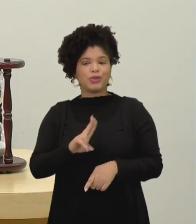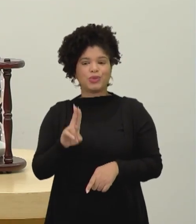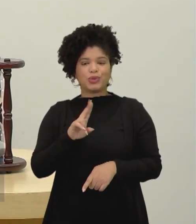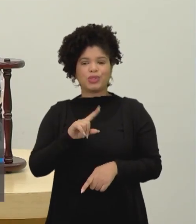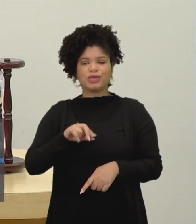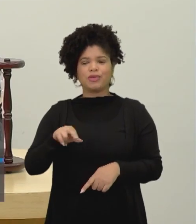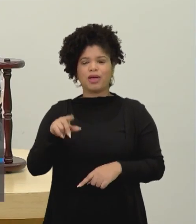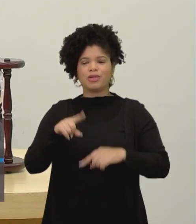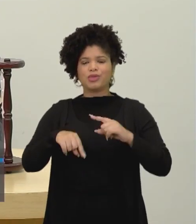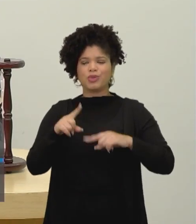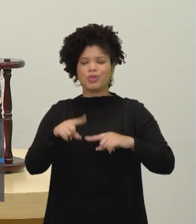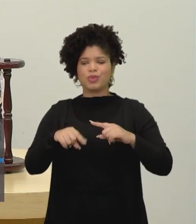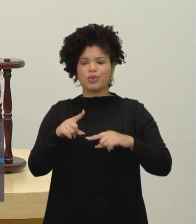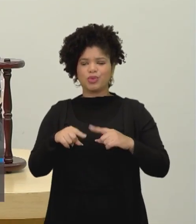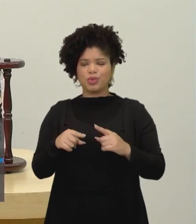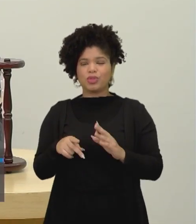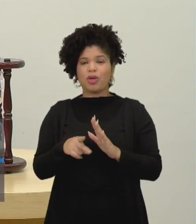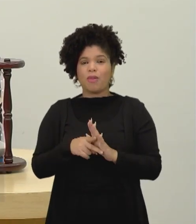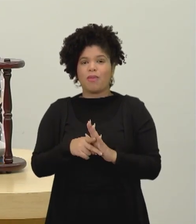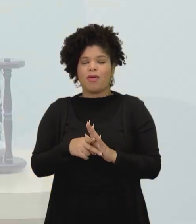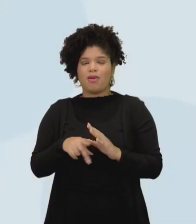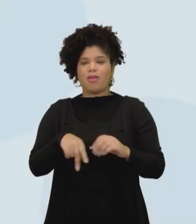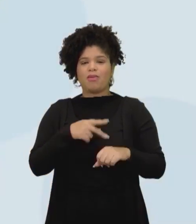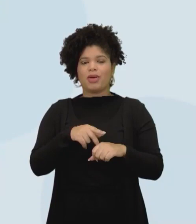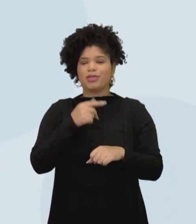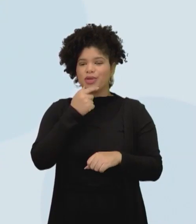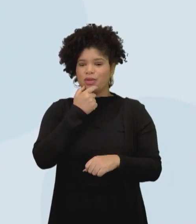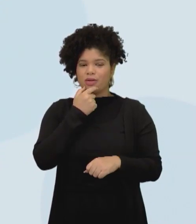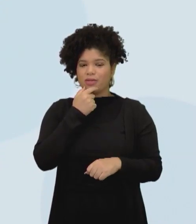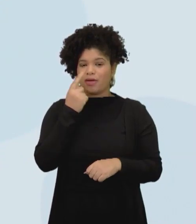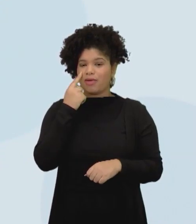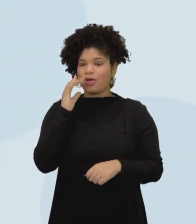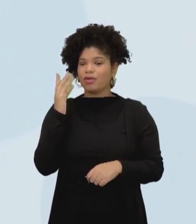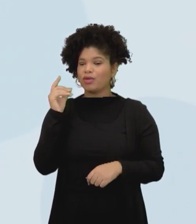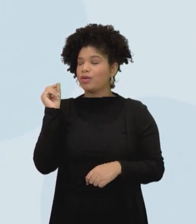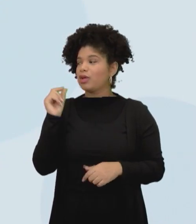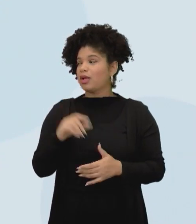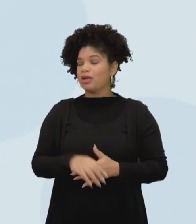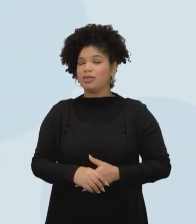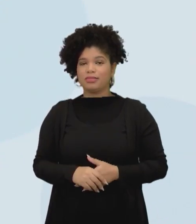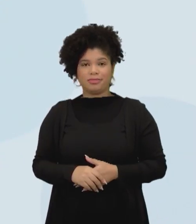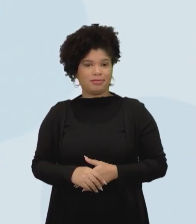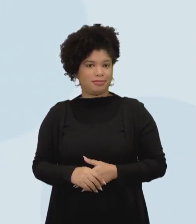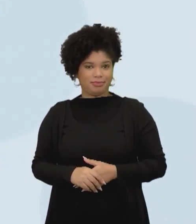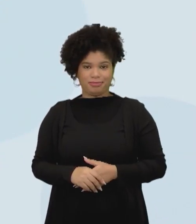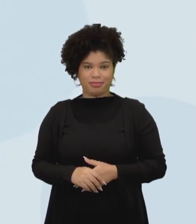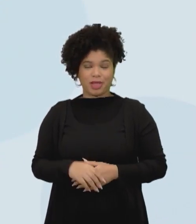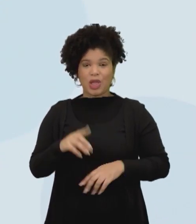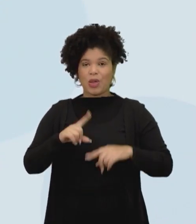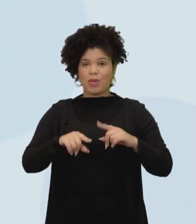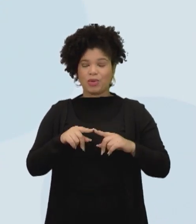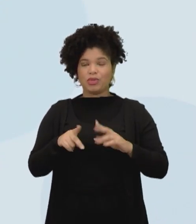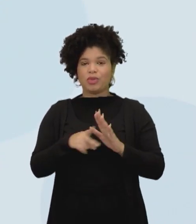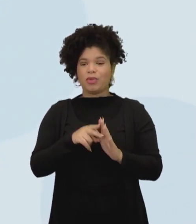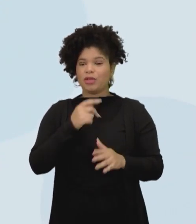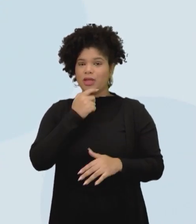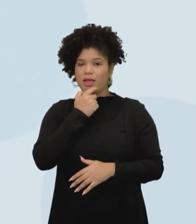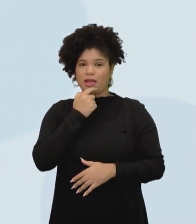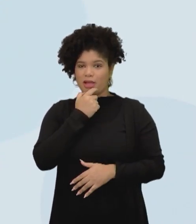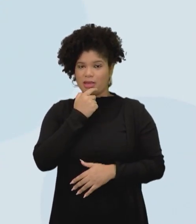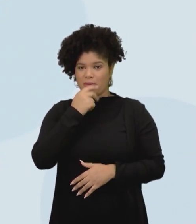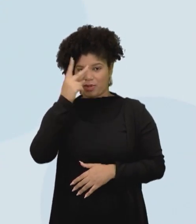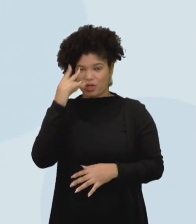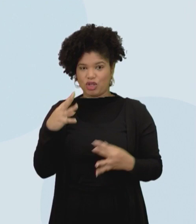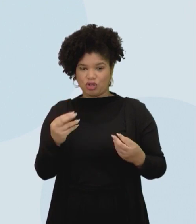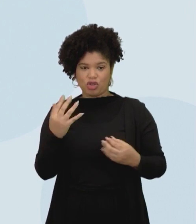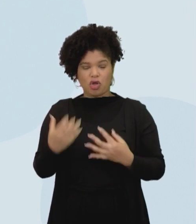da Inglaterra. E aí, o que que vai acontecer? Dá uma olhadinha na tela. Boicote aos produtos ingleses. Então, os